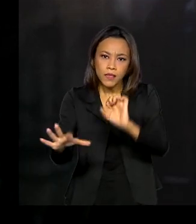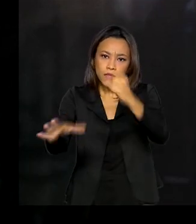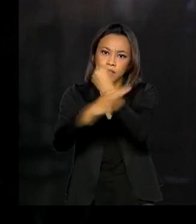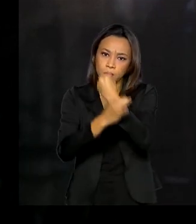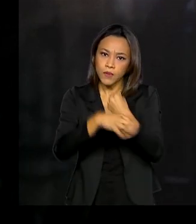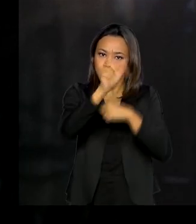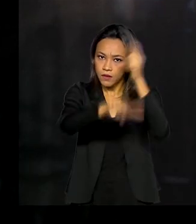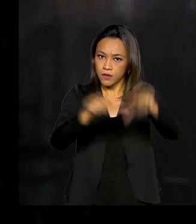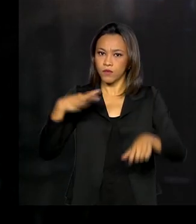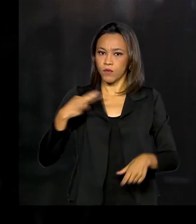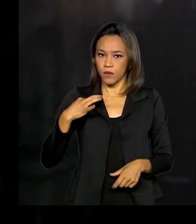estudo.